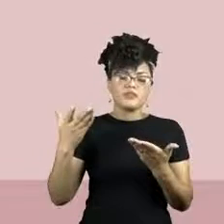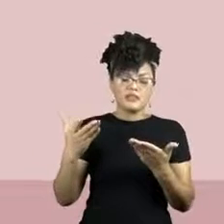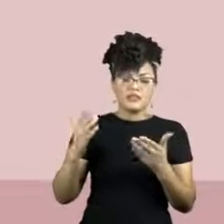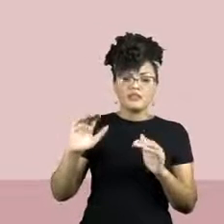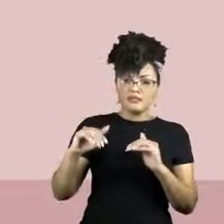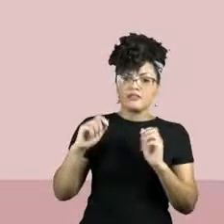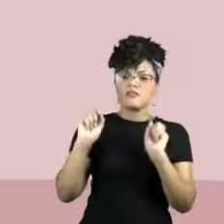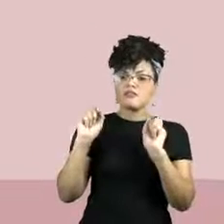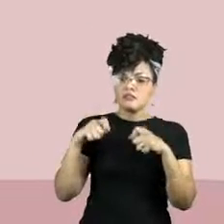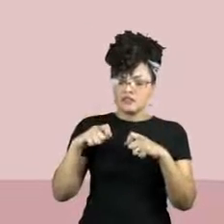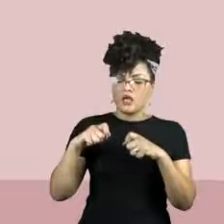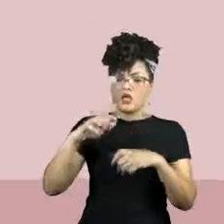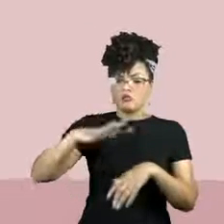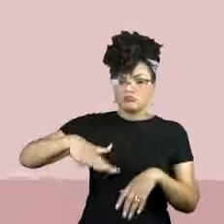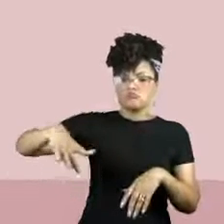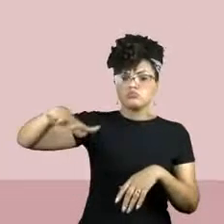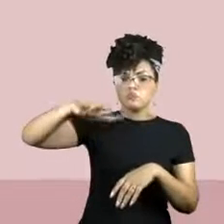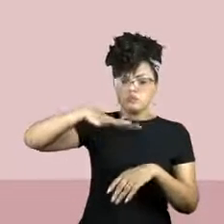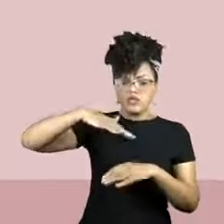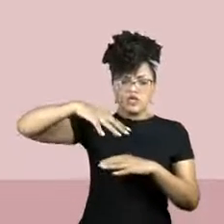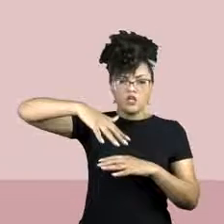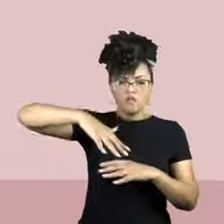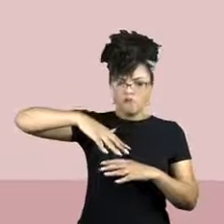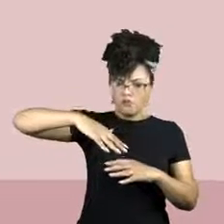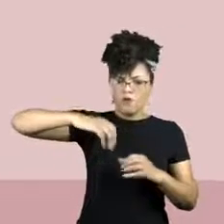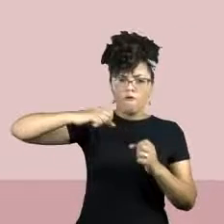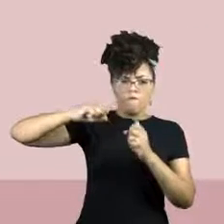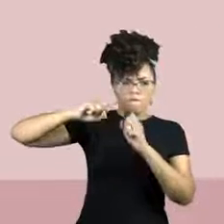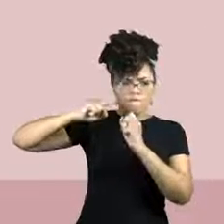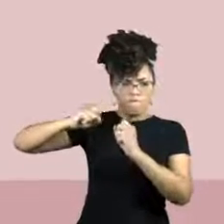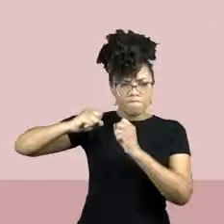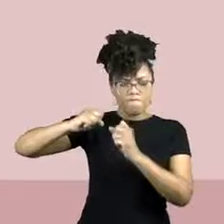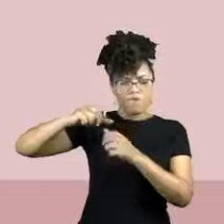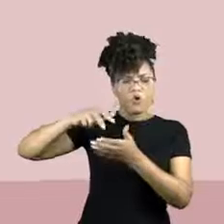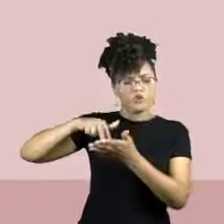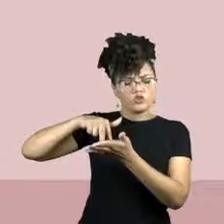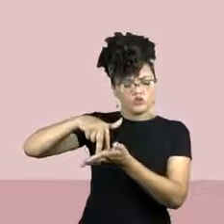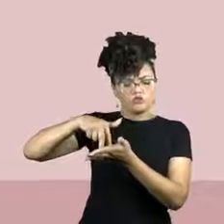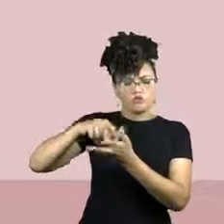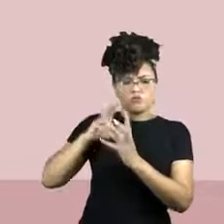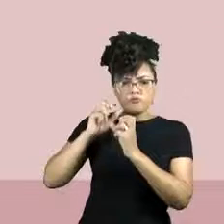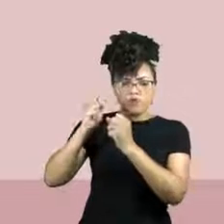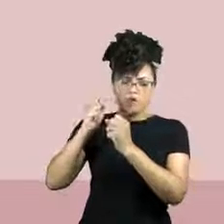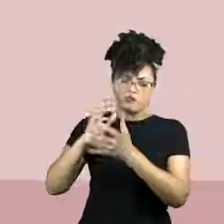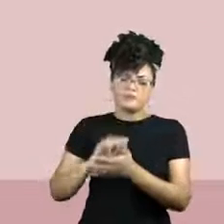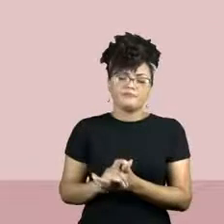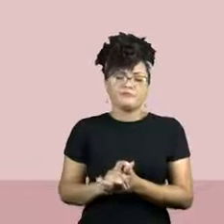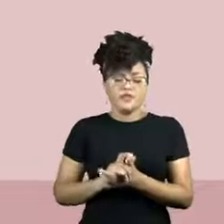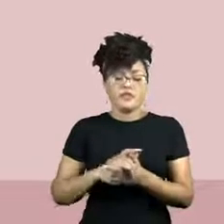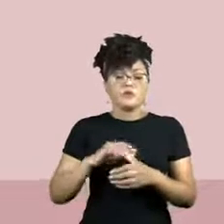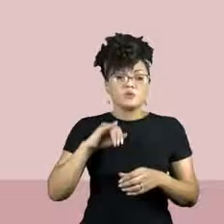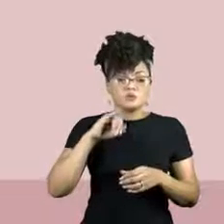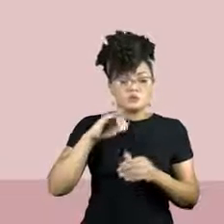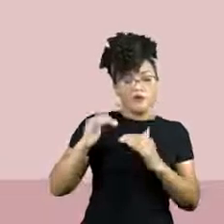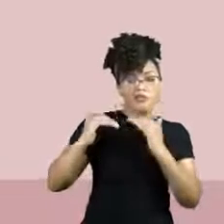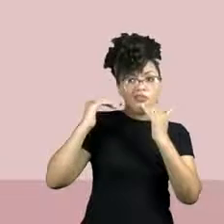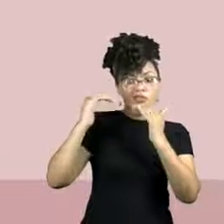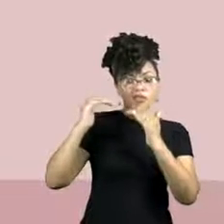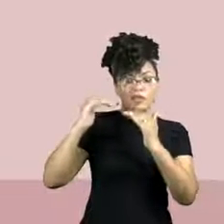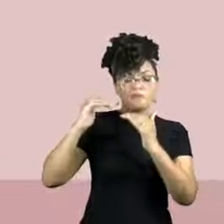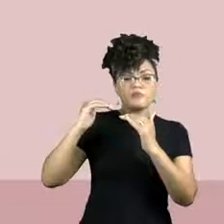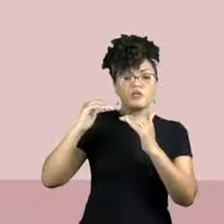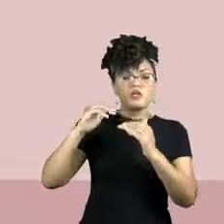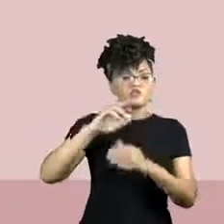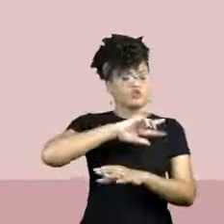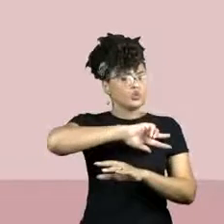1, então eu tenho um talude estável. Ou seja, as tendências que tendem a resistir no meu talude são superiores às tendências